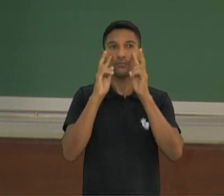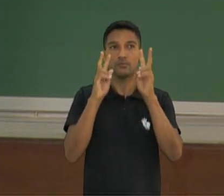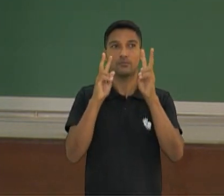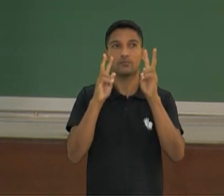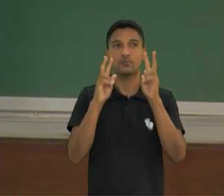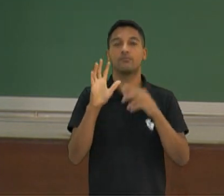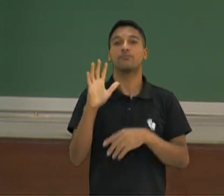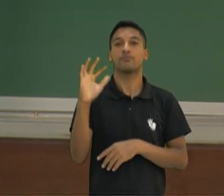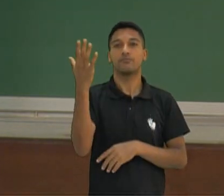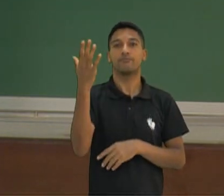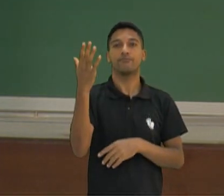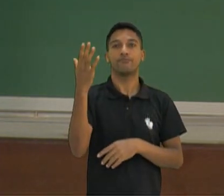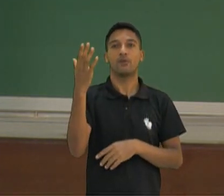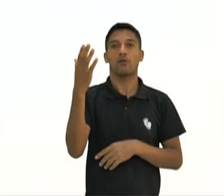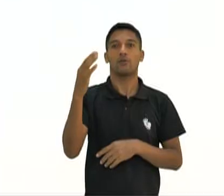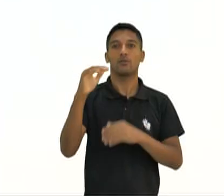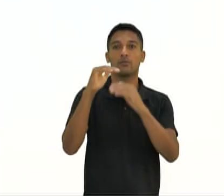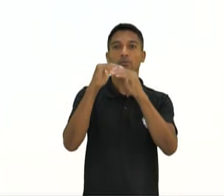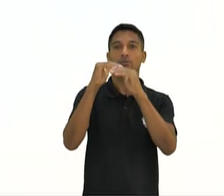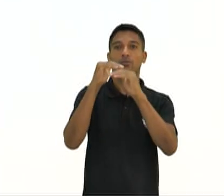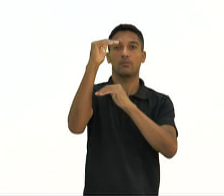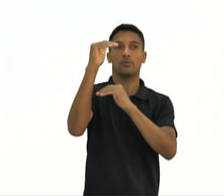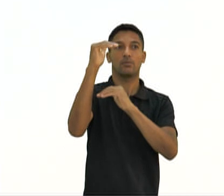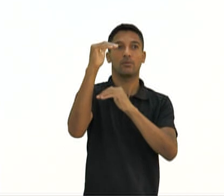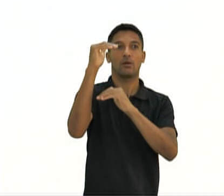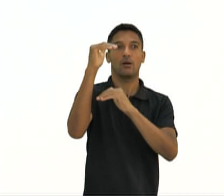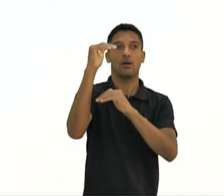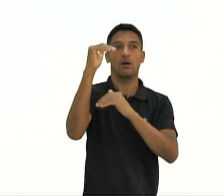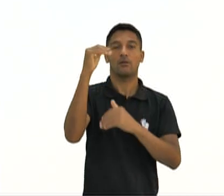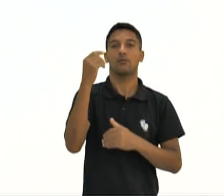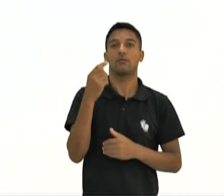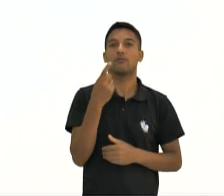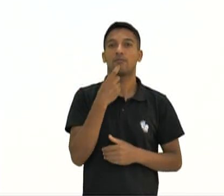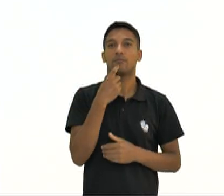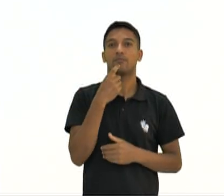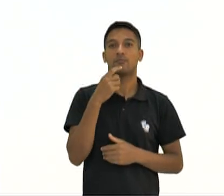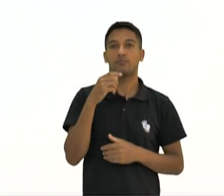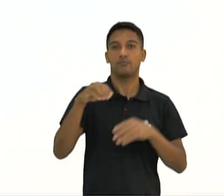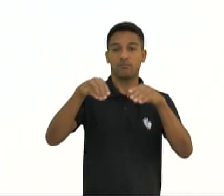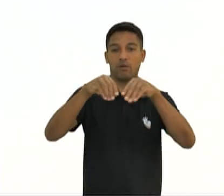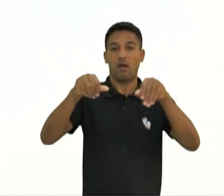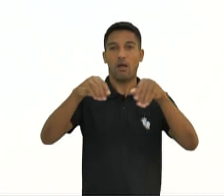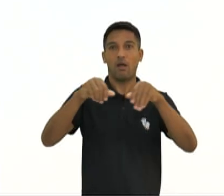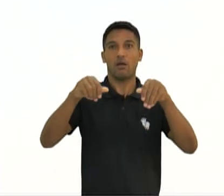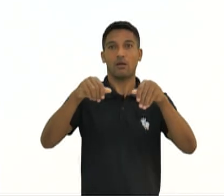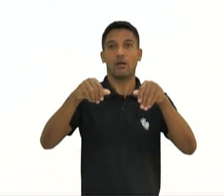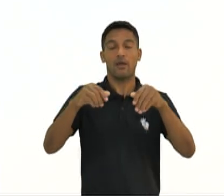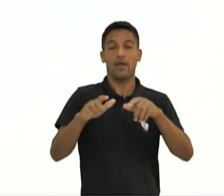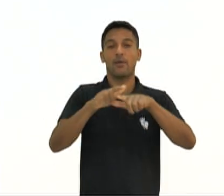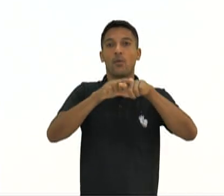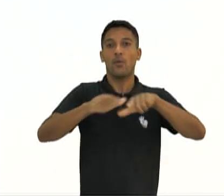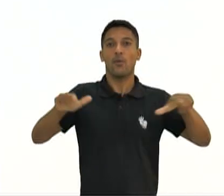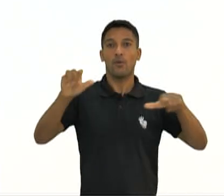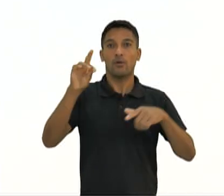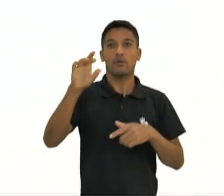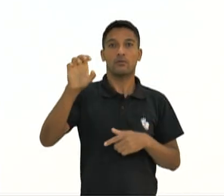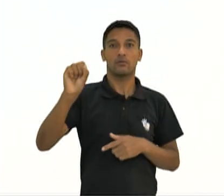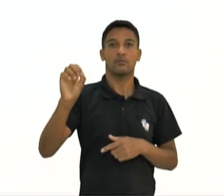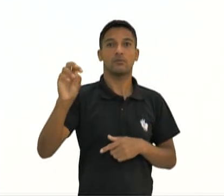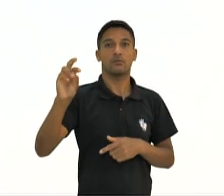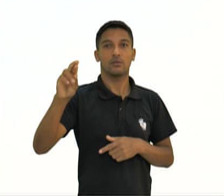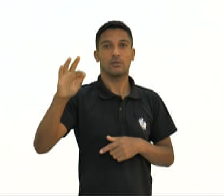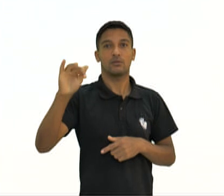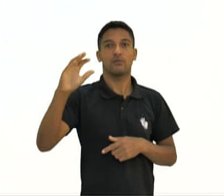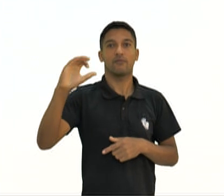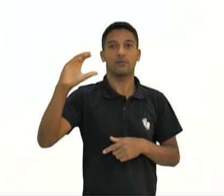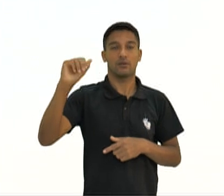provocar esta situação aqui, que está ao fundo na nossa imagem. Um processo de desertificação que, de acordo